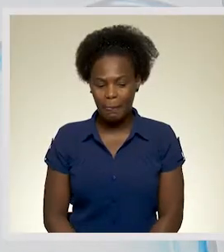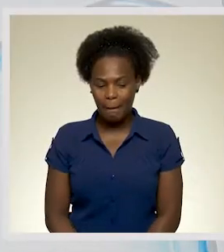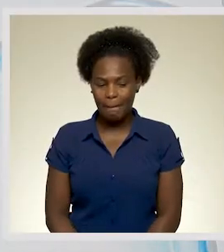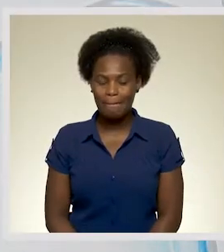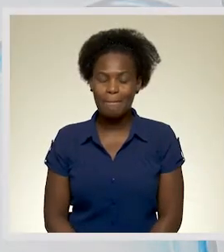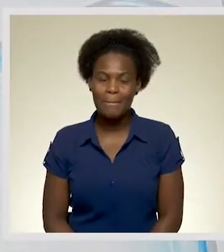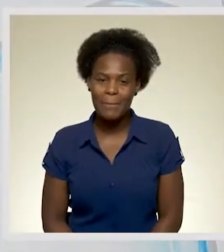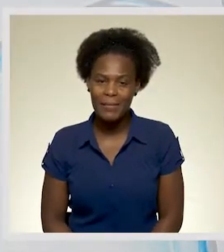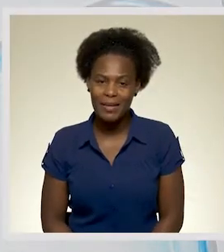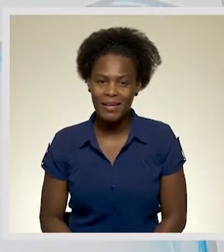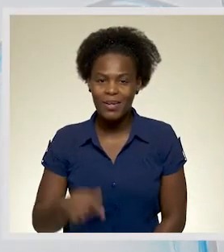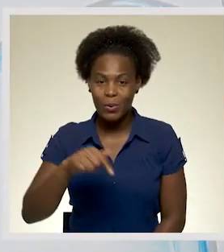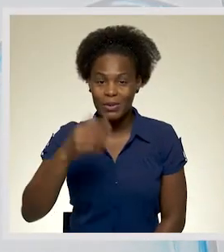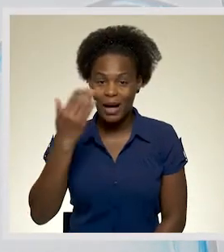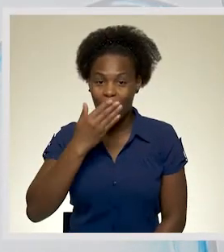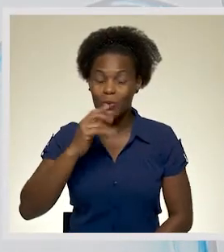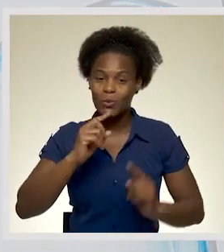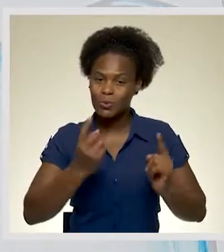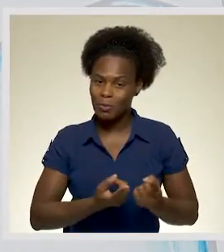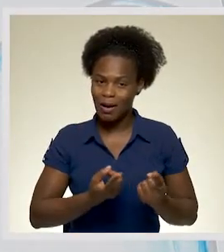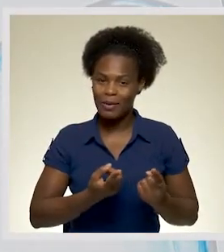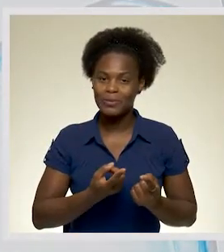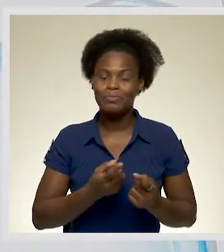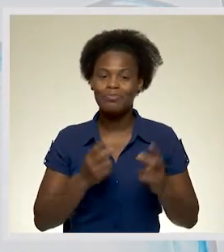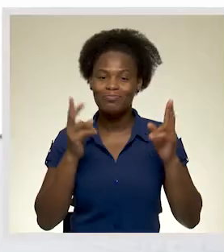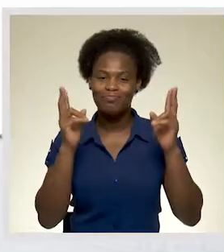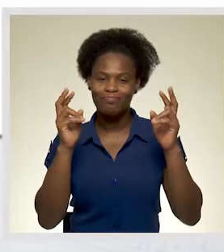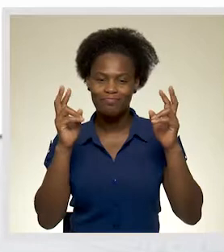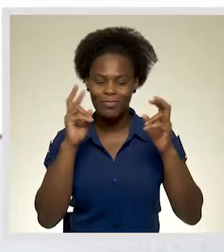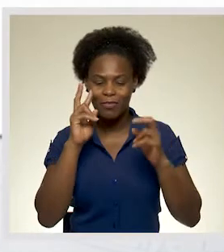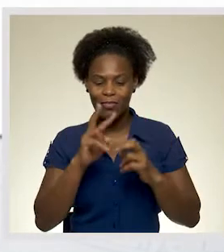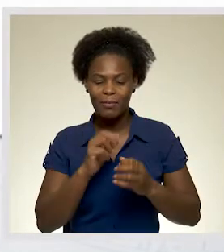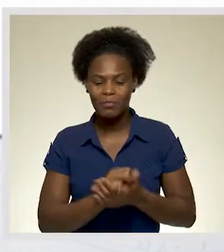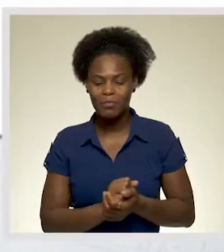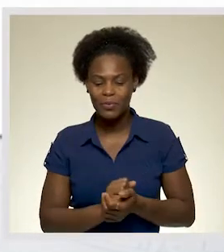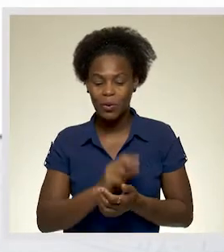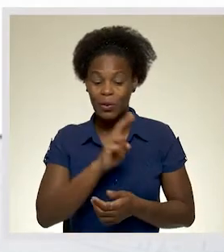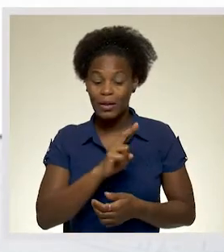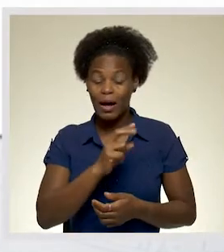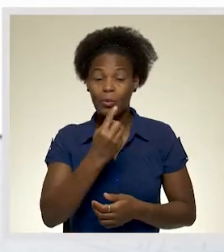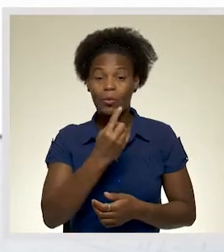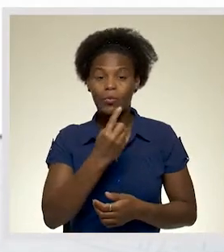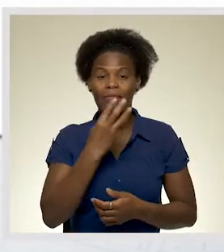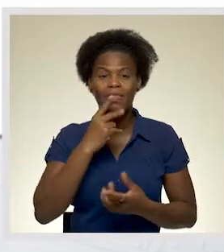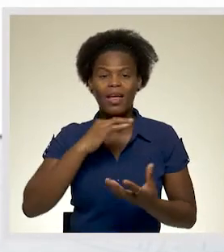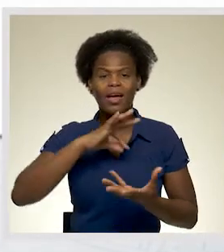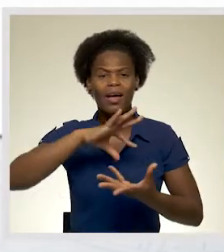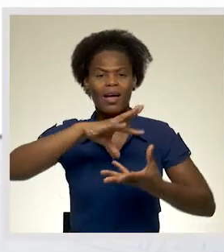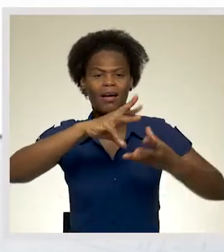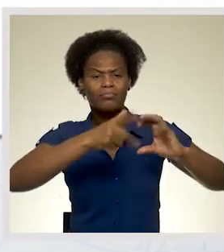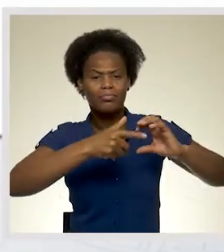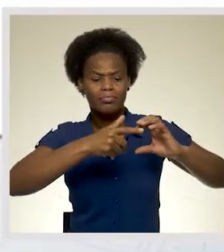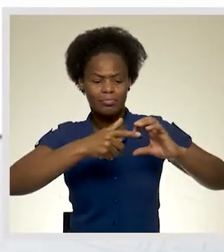O nosso sumário de hoje é o seguinte. Unidade 1, a Terra como um planeta